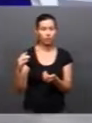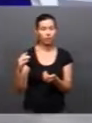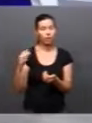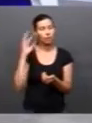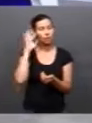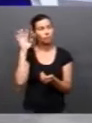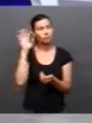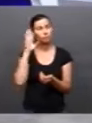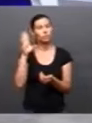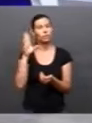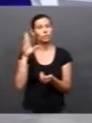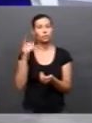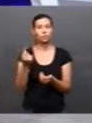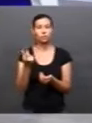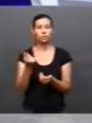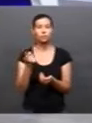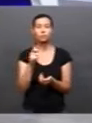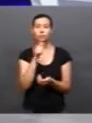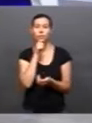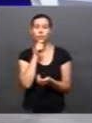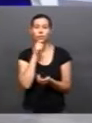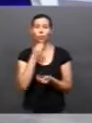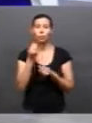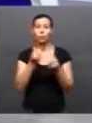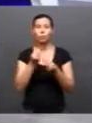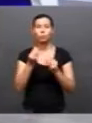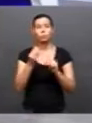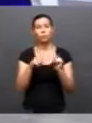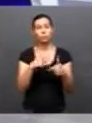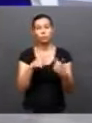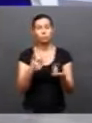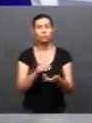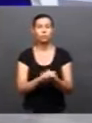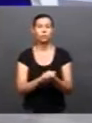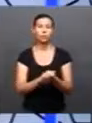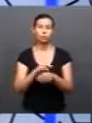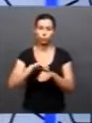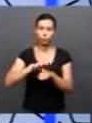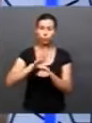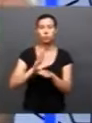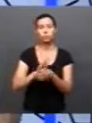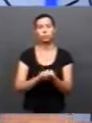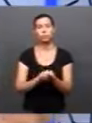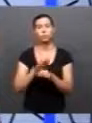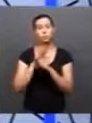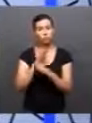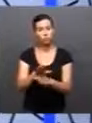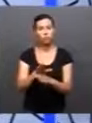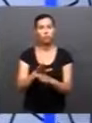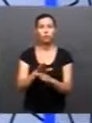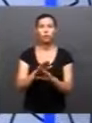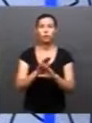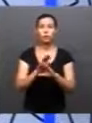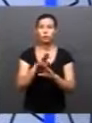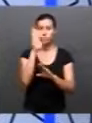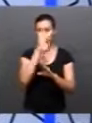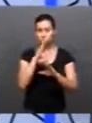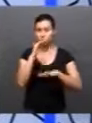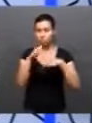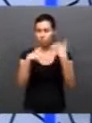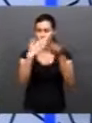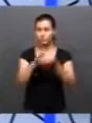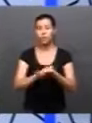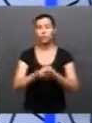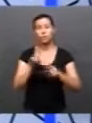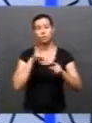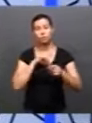sentido, produzir conhecimento, colocar o país num eixo, né, de desenvolvimento sustentável, né? Eu acho que tem que ter uma